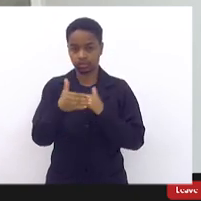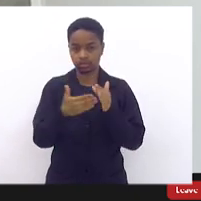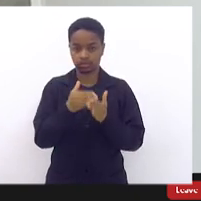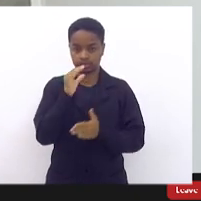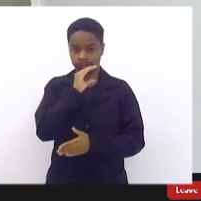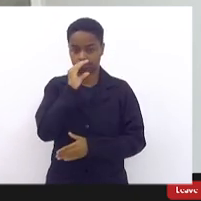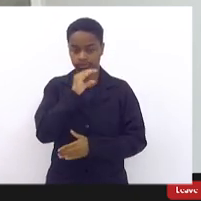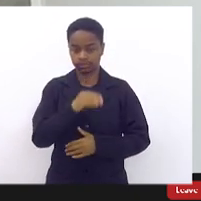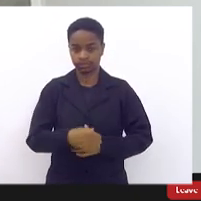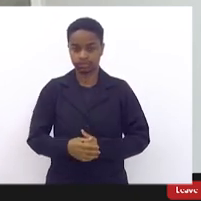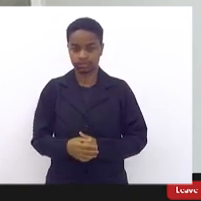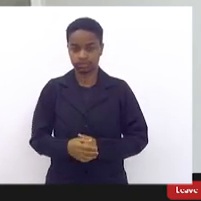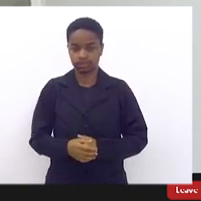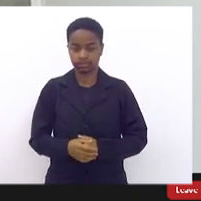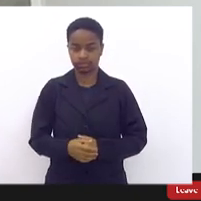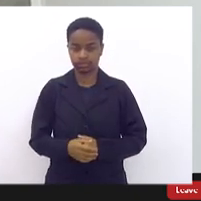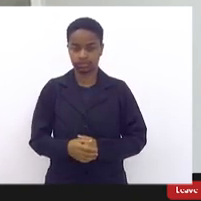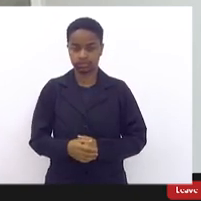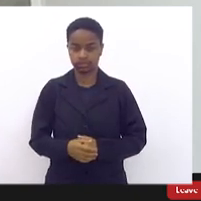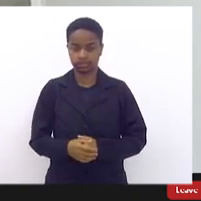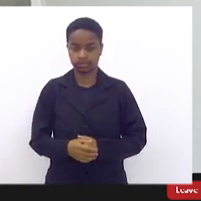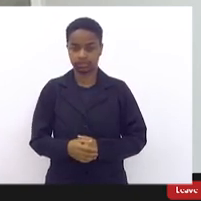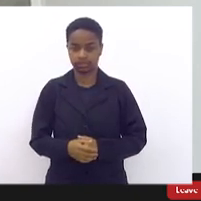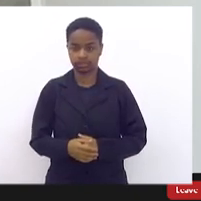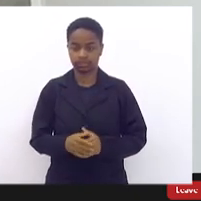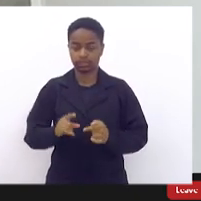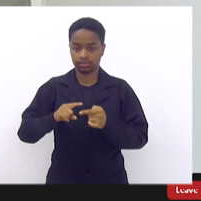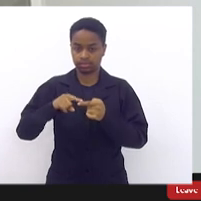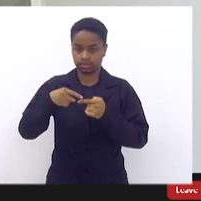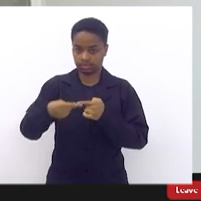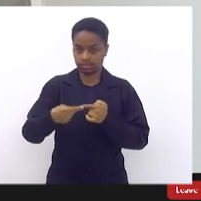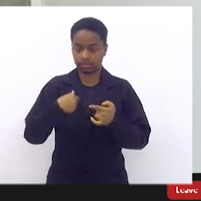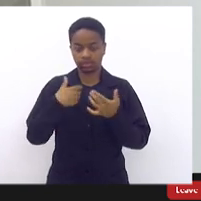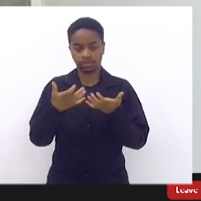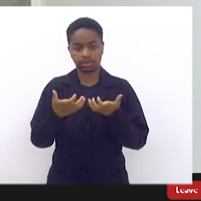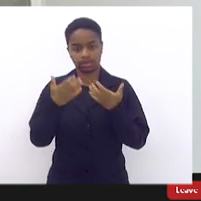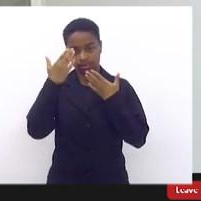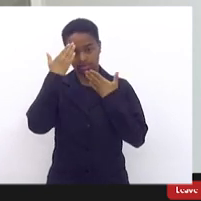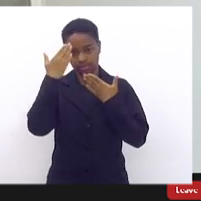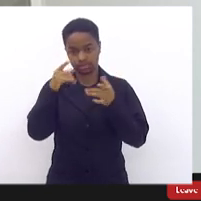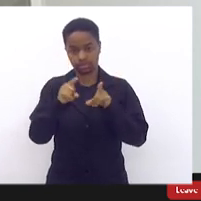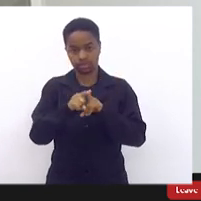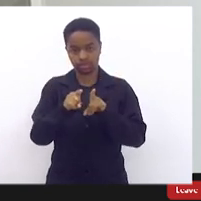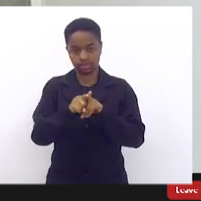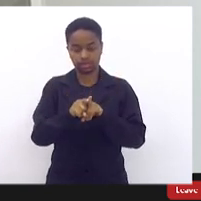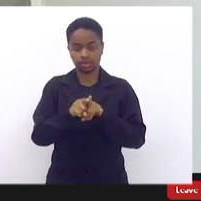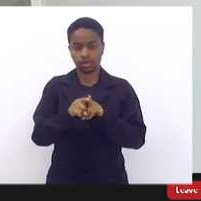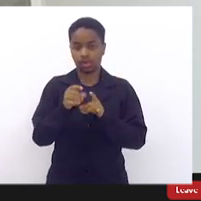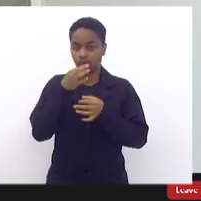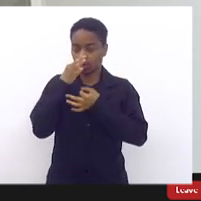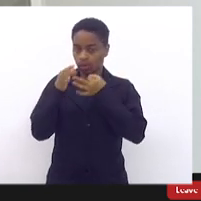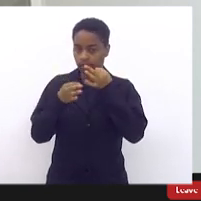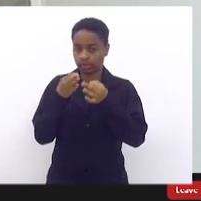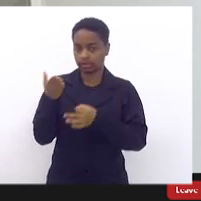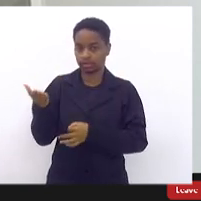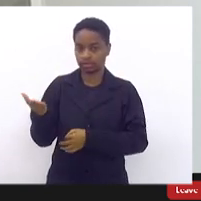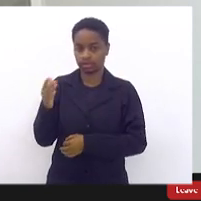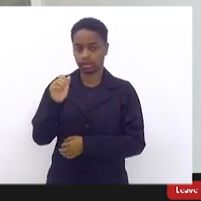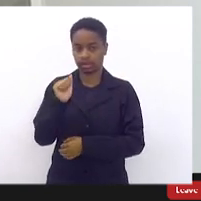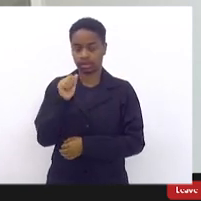rapidamente. Depois, queria agradecer aos comentários da desembargadora